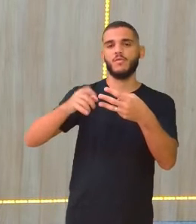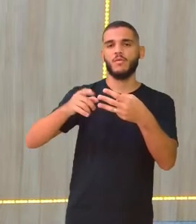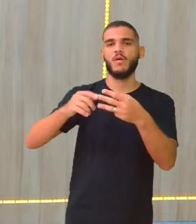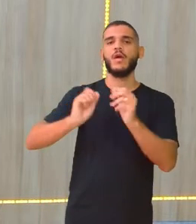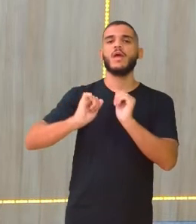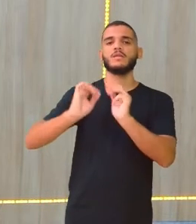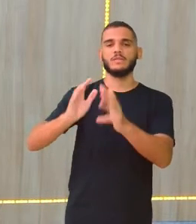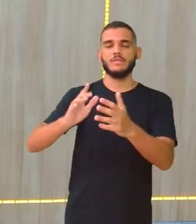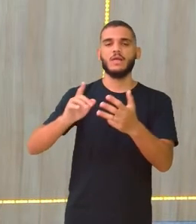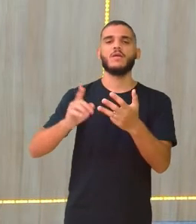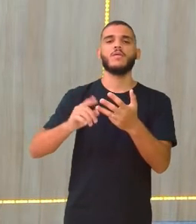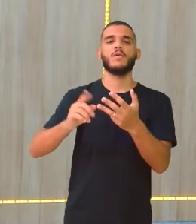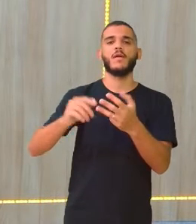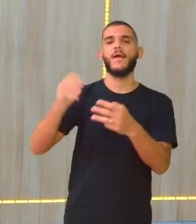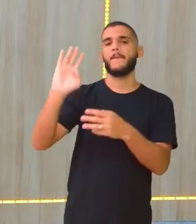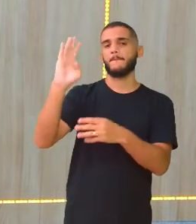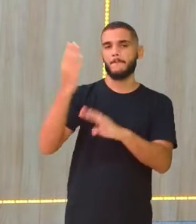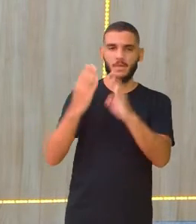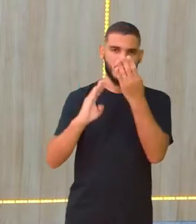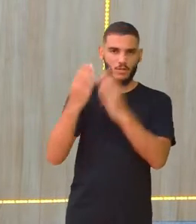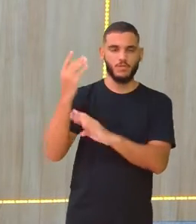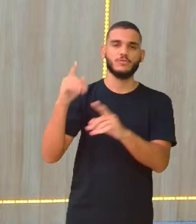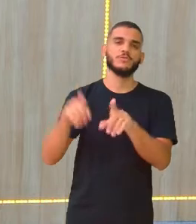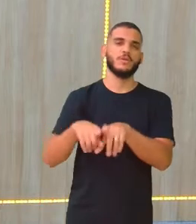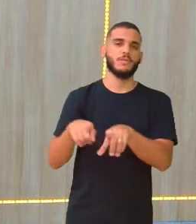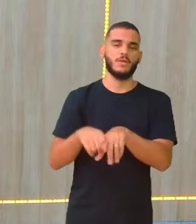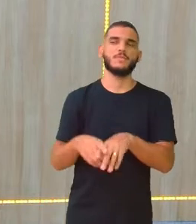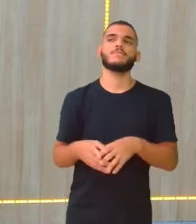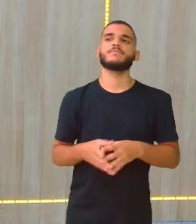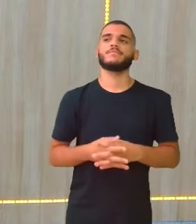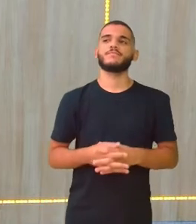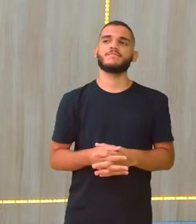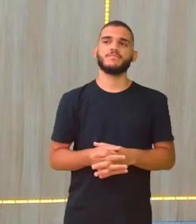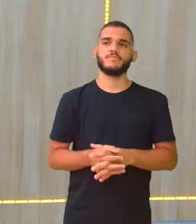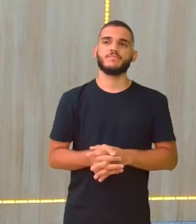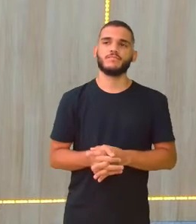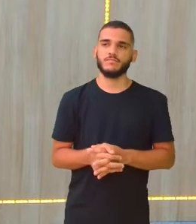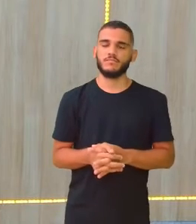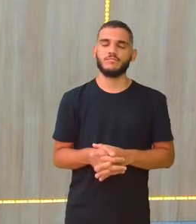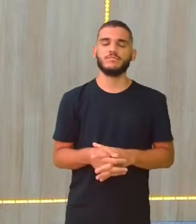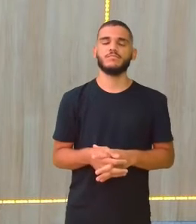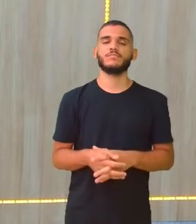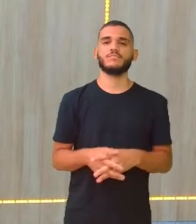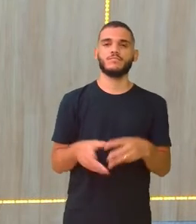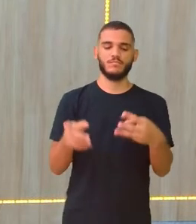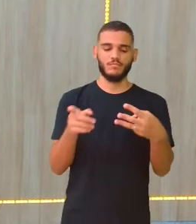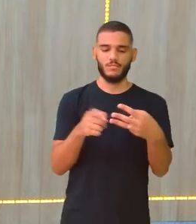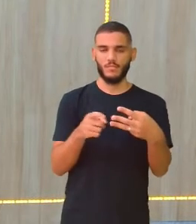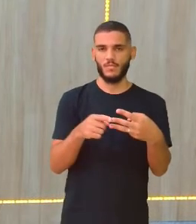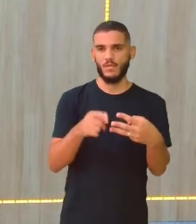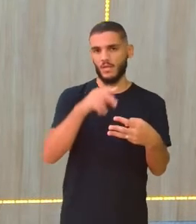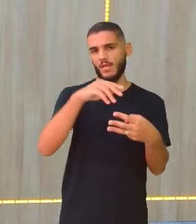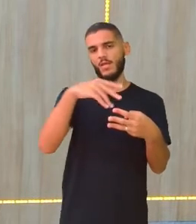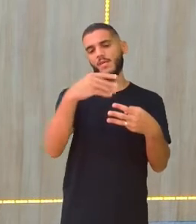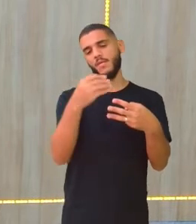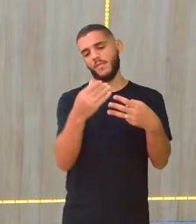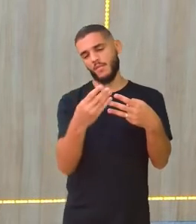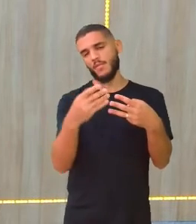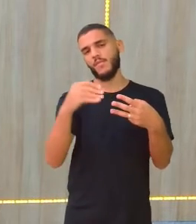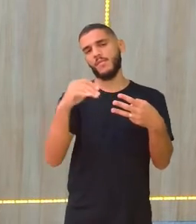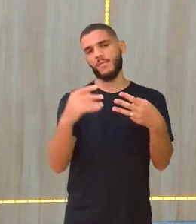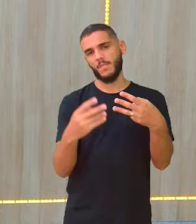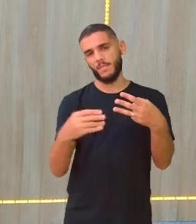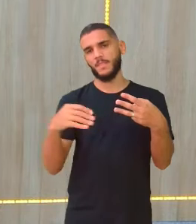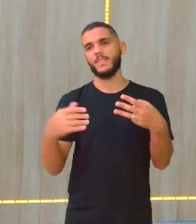físico, químico e biológico. A questão da erosão, esse transporte dessas